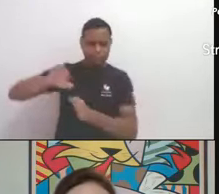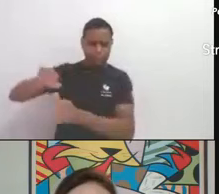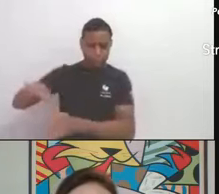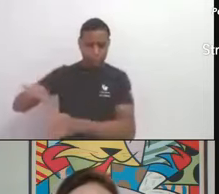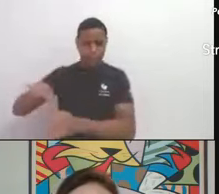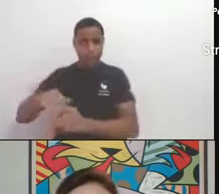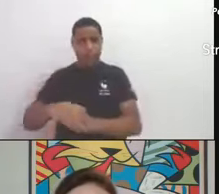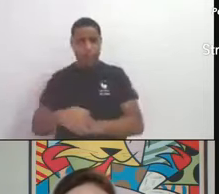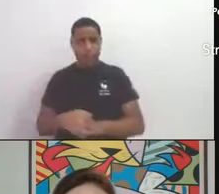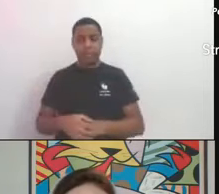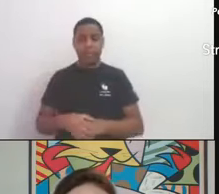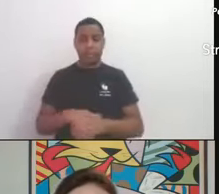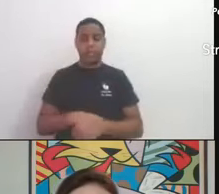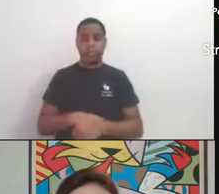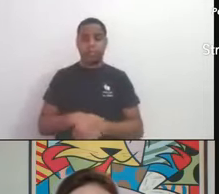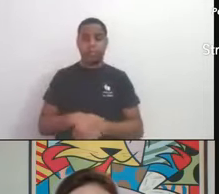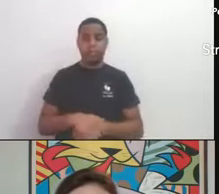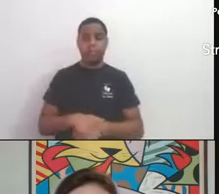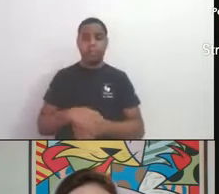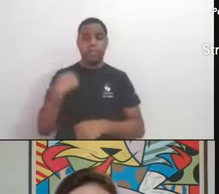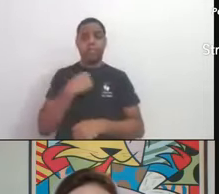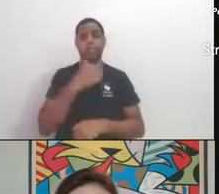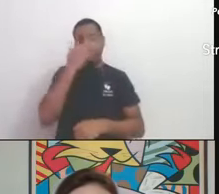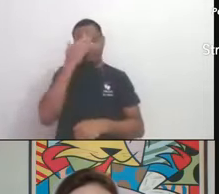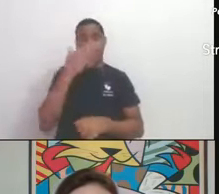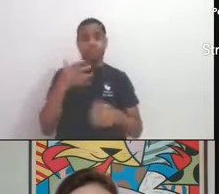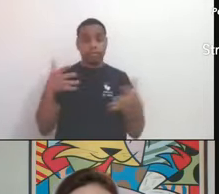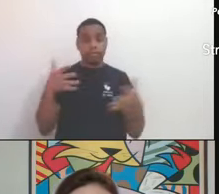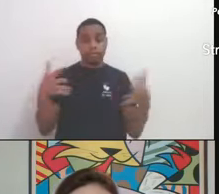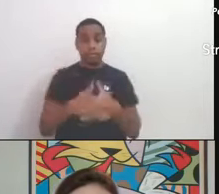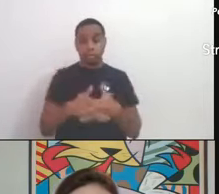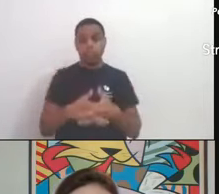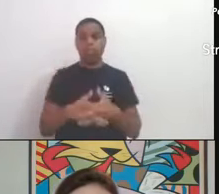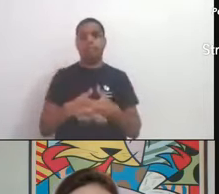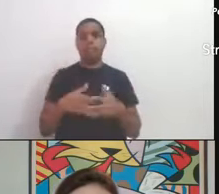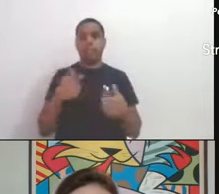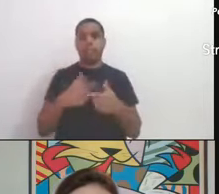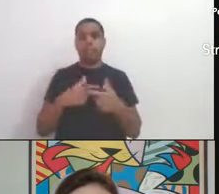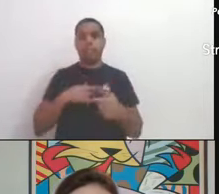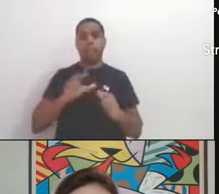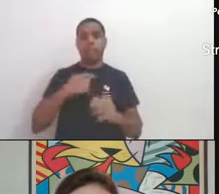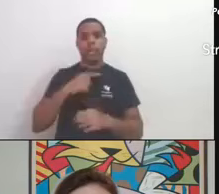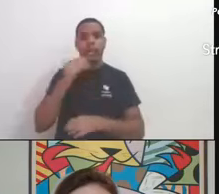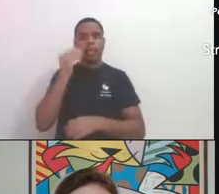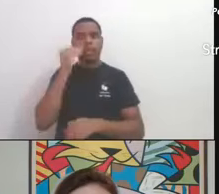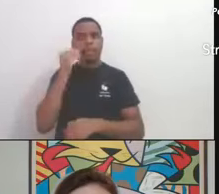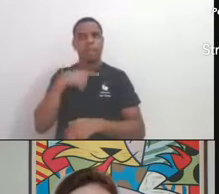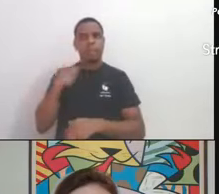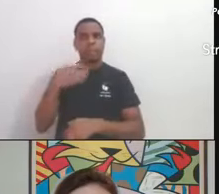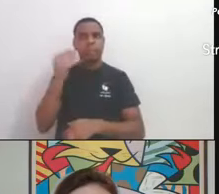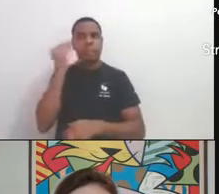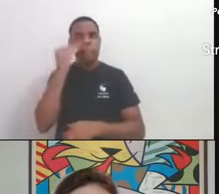como a gente sabe, nessas crises nós temos janelas de oportunidades também.